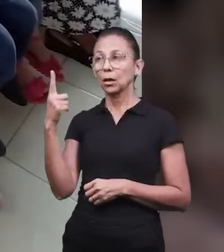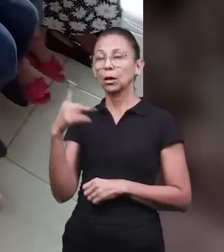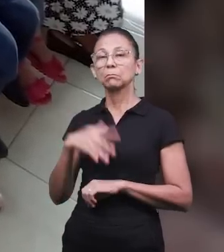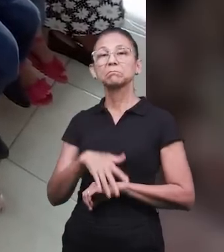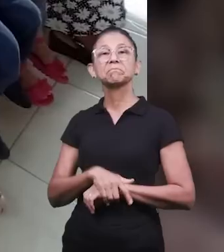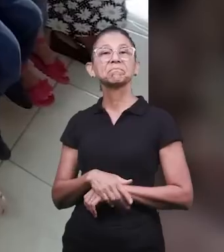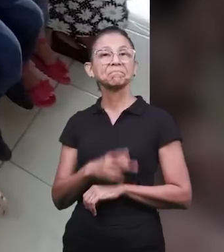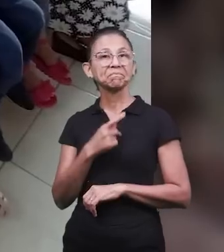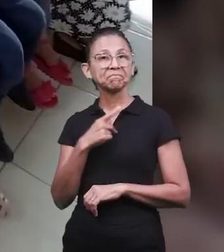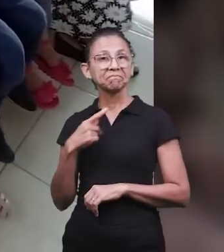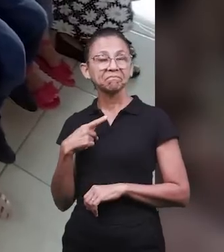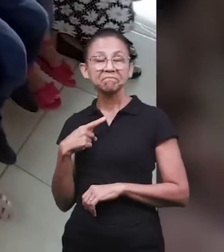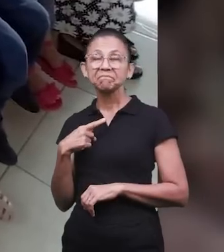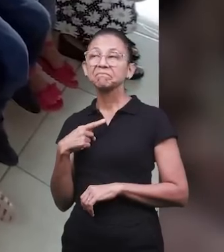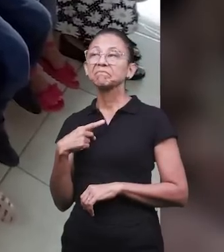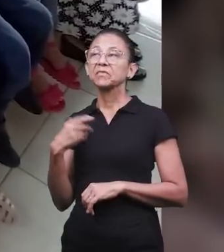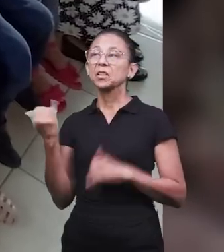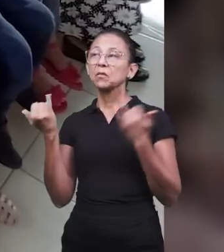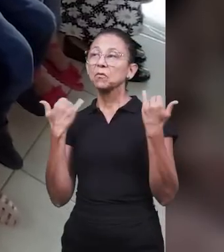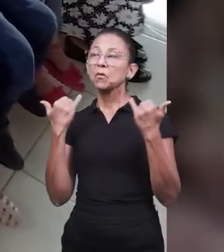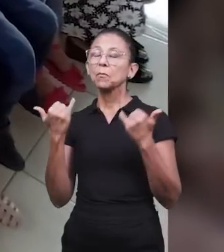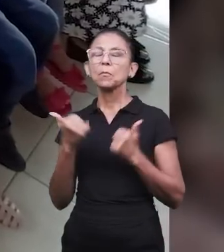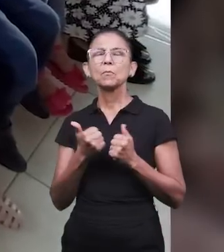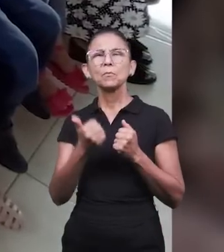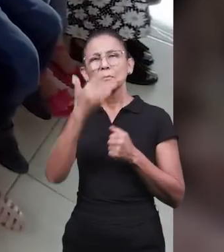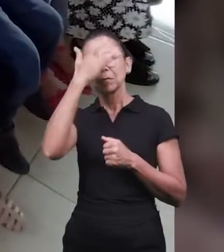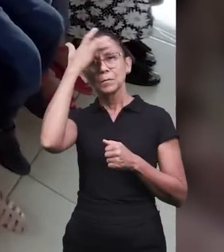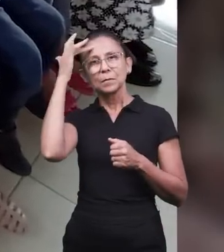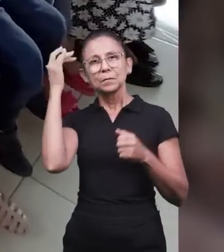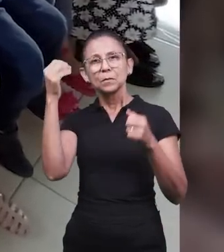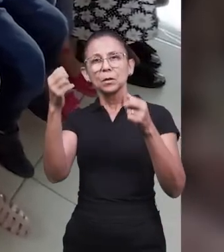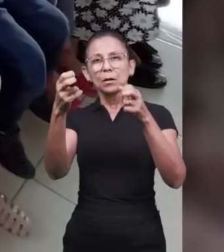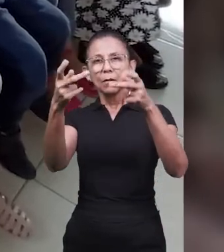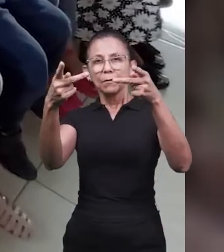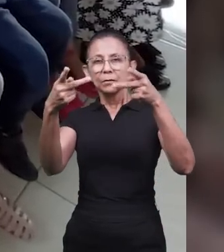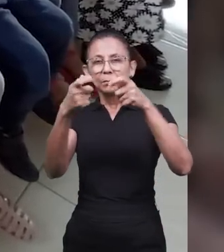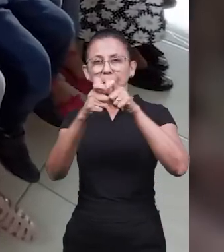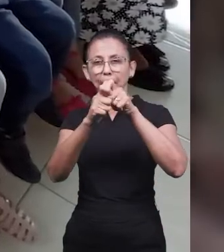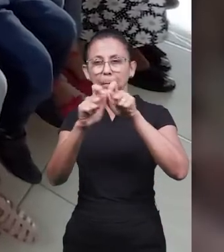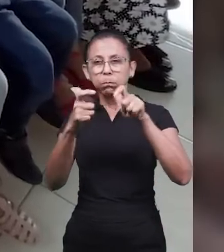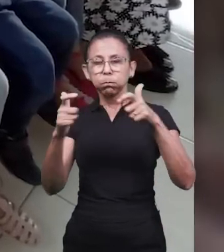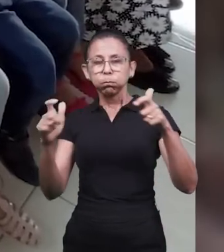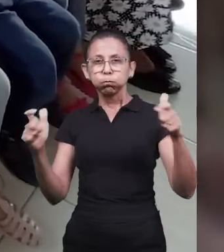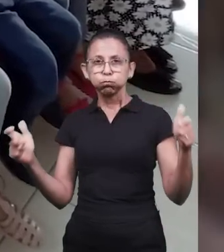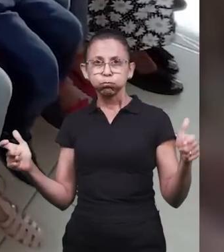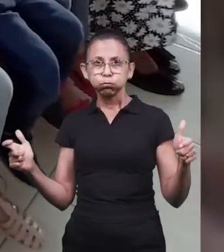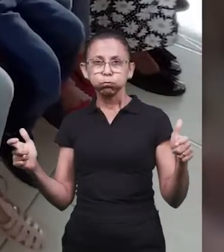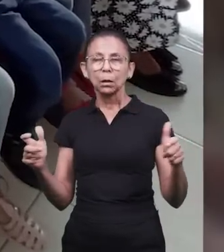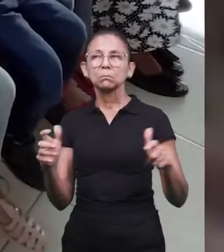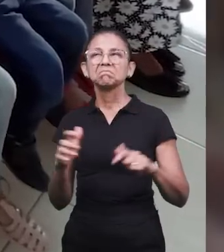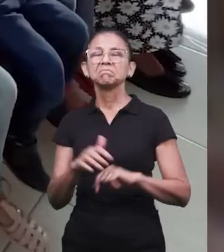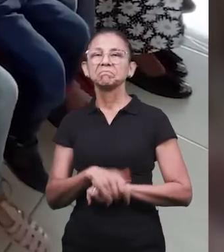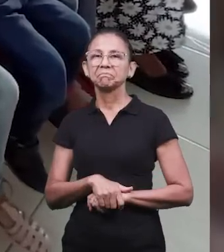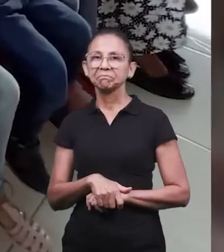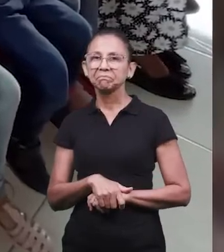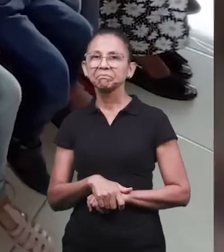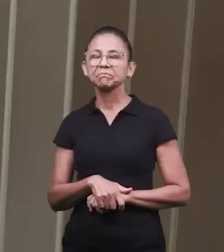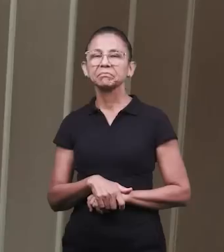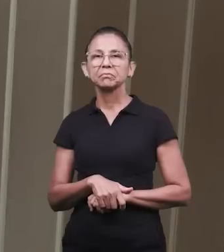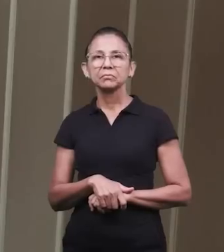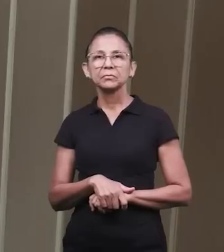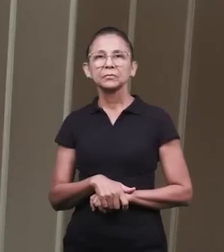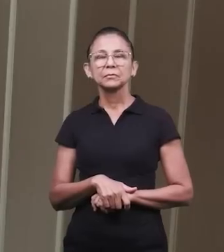ali que tiveram muitos visitantes presentes, uma igreja pequena, mas muitos visitantes nessa